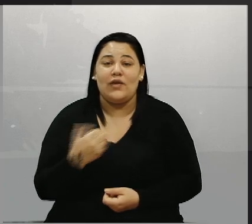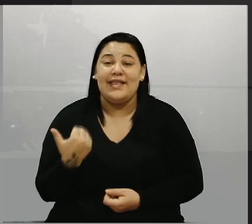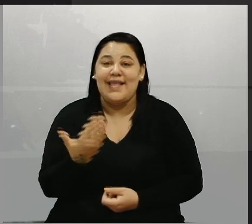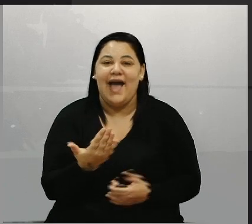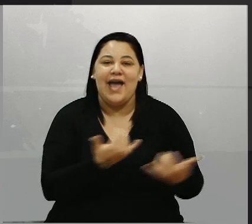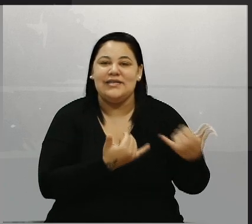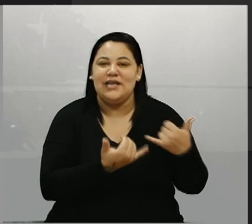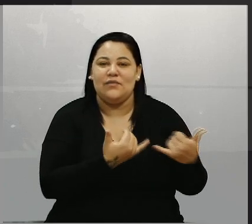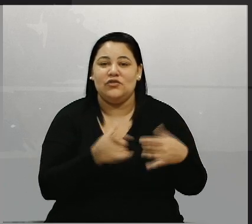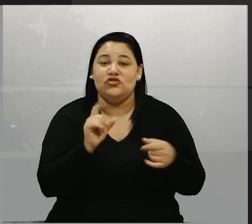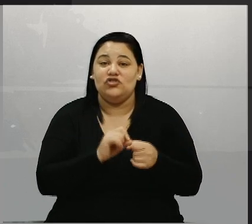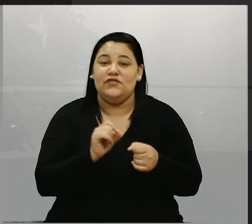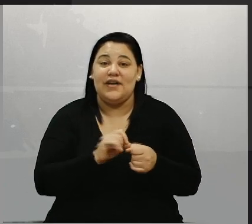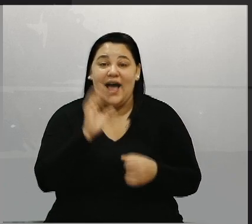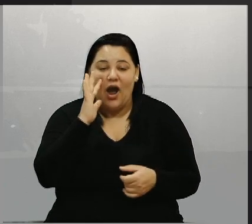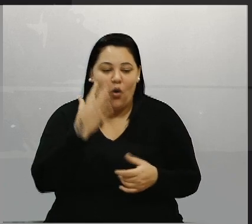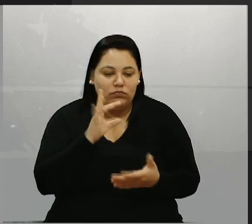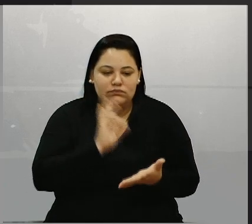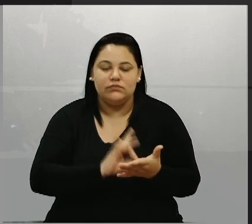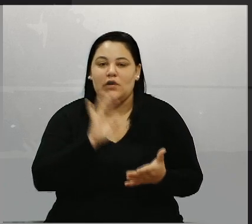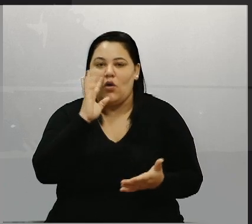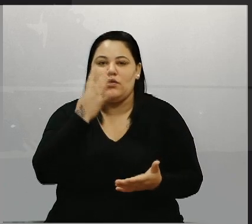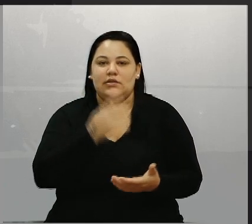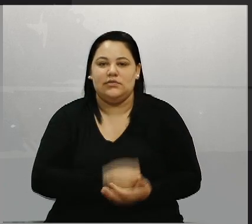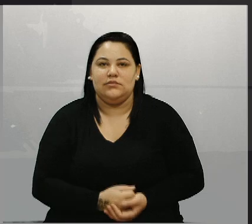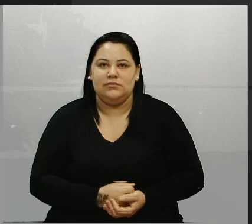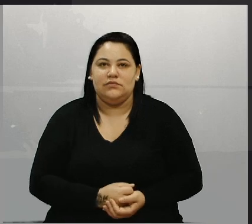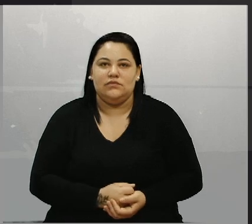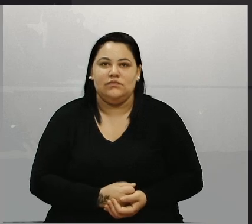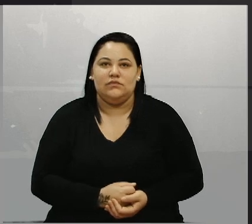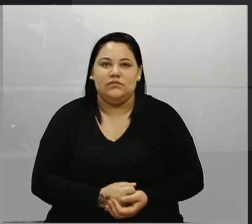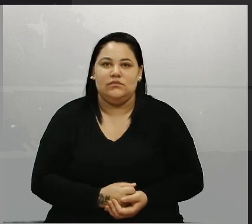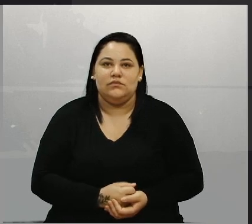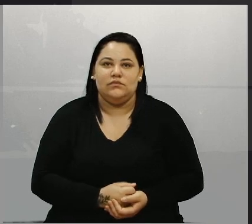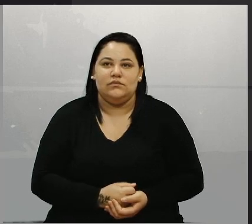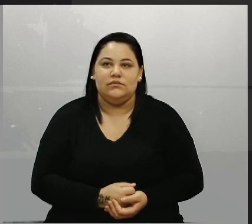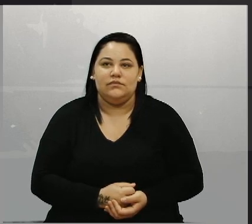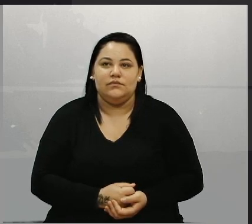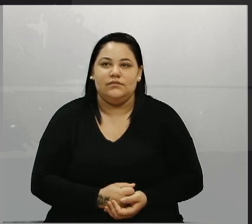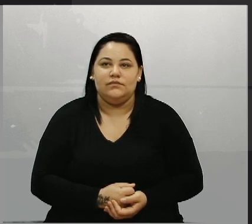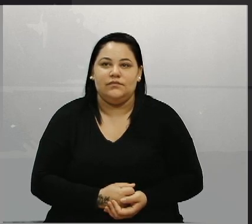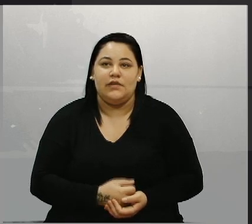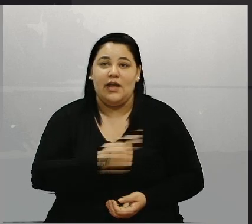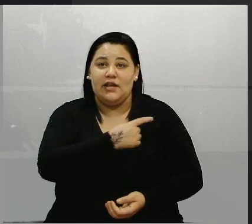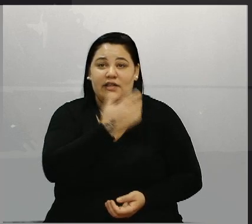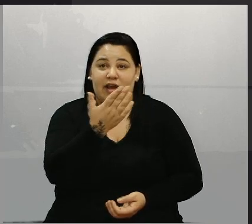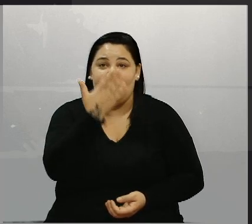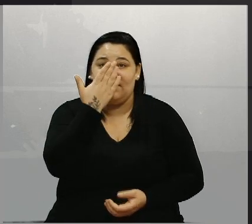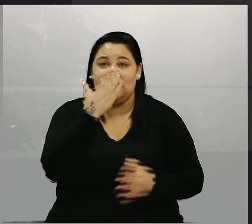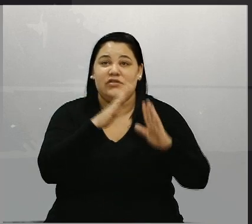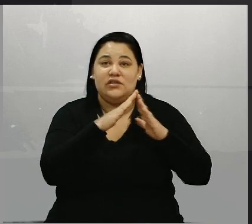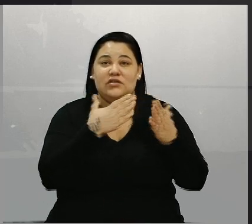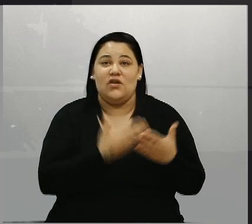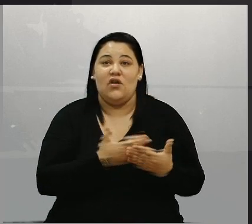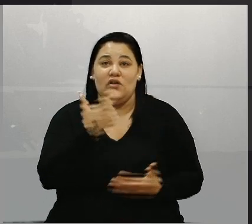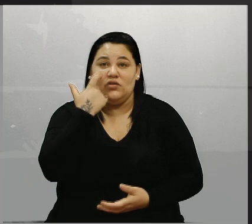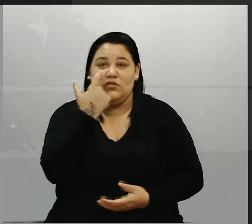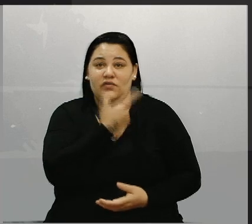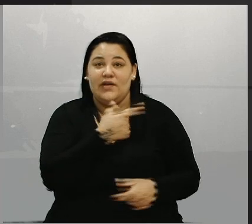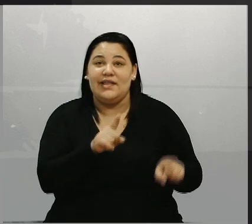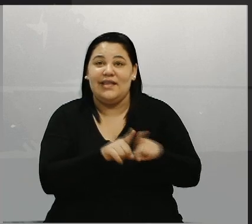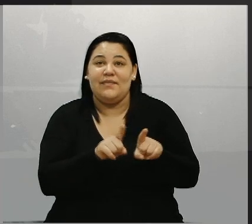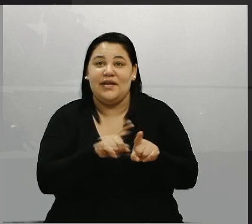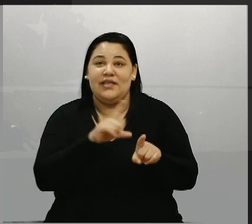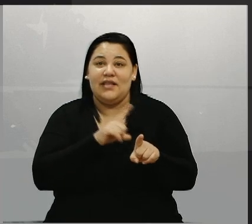de fazer acontecer. E ele fez acontecer. Ali a gente está na frente da escola e ali vocês vê também que tem o corredor, né, a